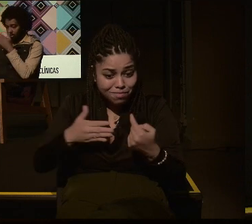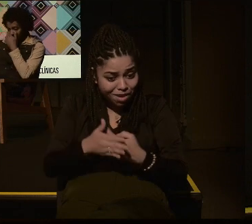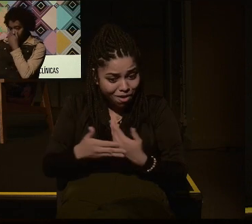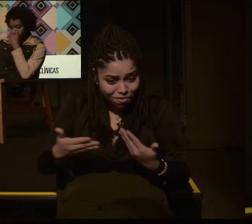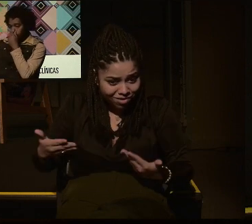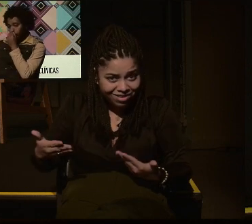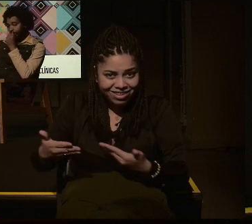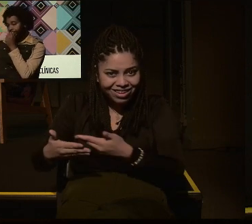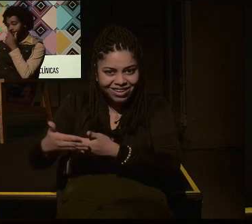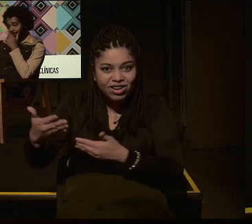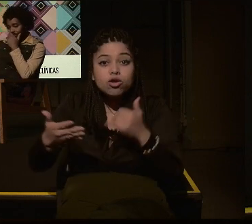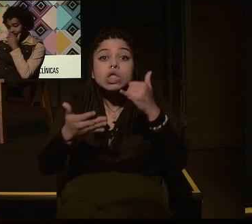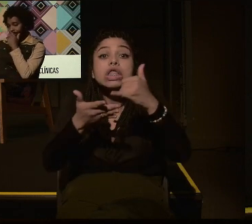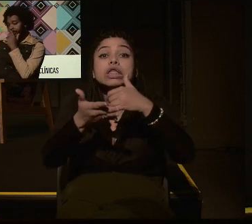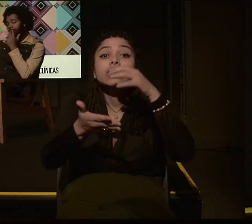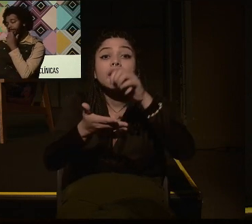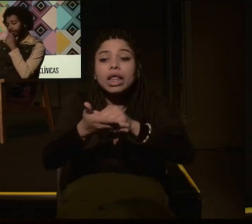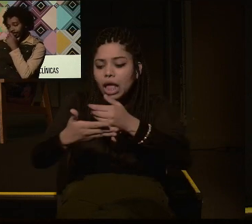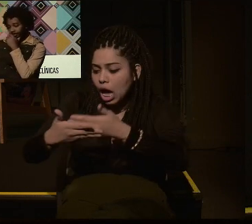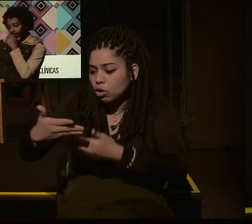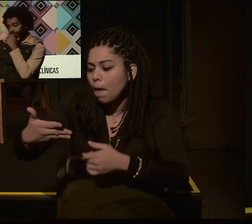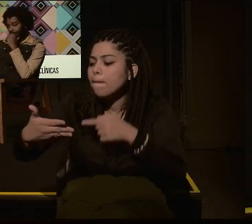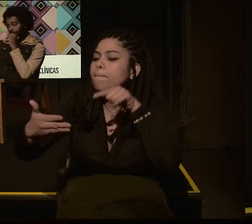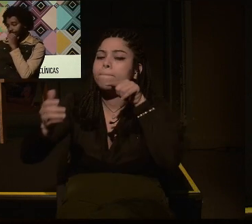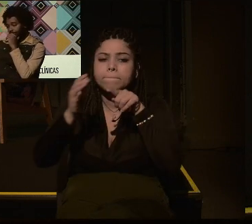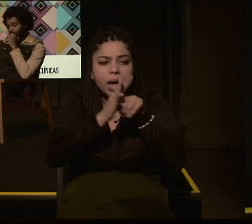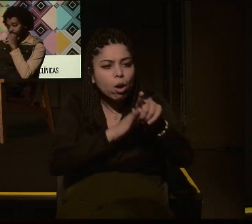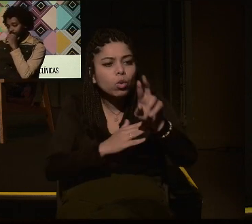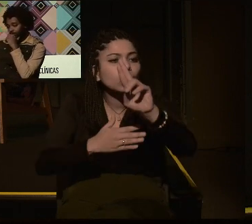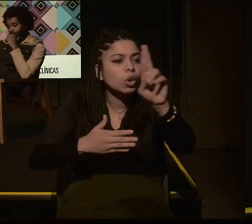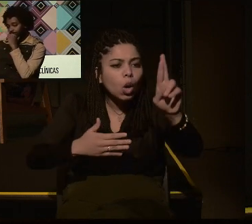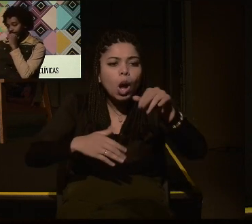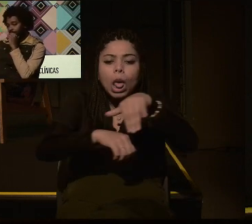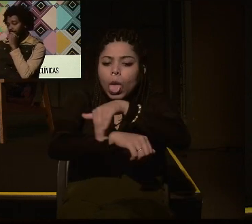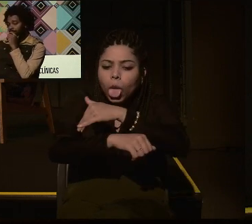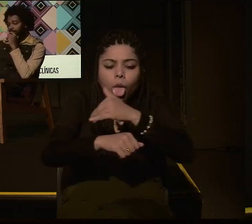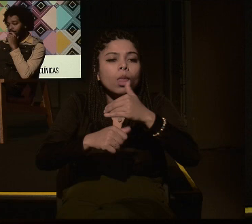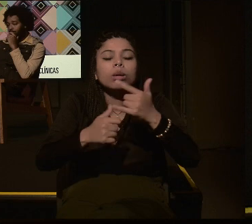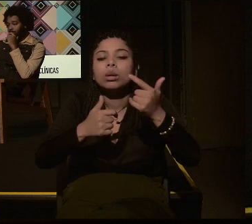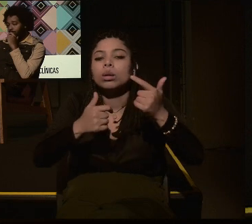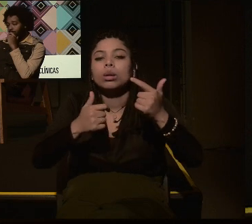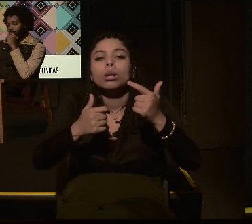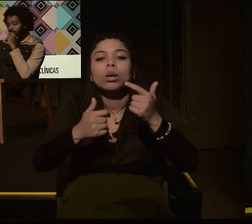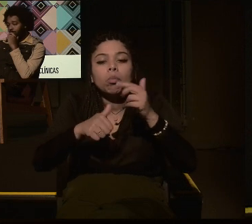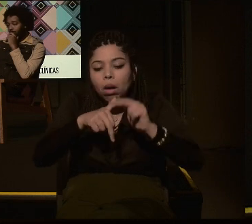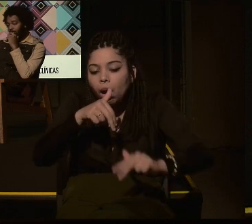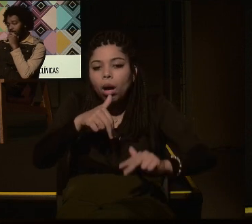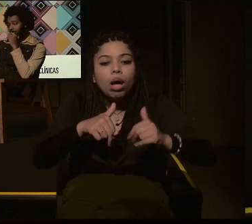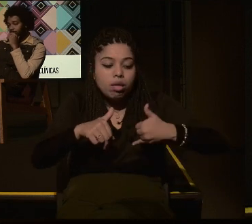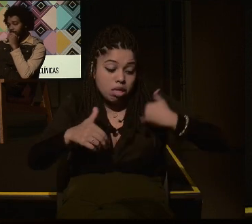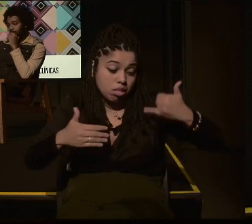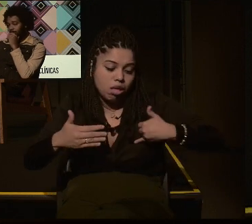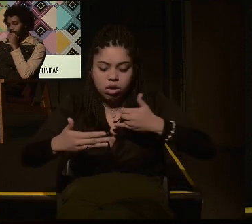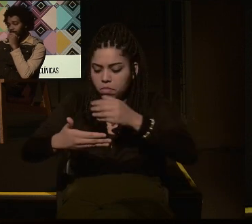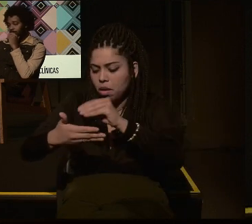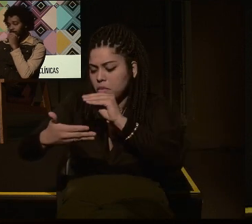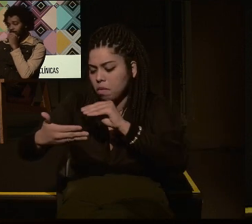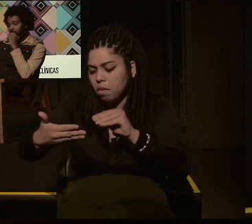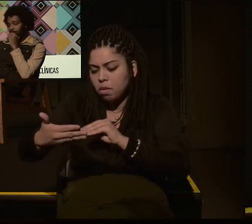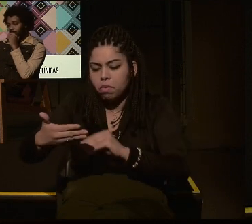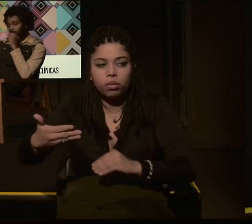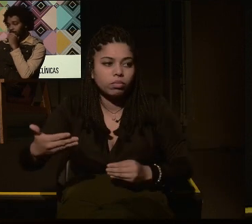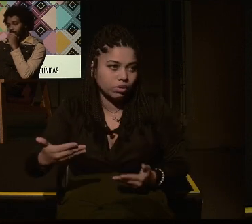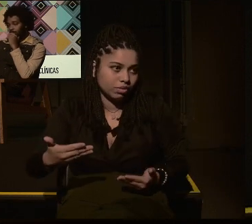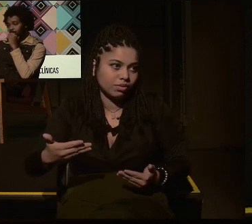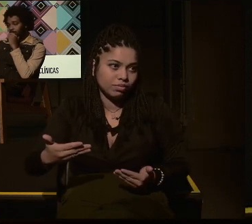de cadastro, né? Tudo aquilo tem que ser perguntado. Às vezes a gente tem um recurso para falar para a equipe, eu só estou cumprindo aqui a